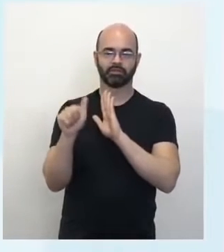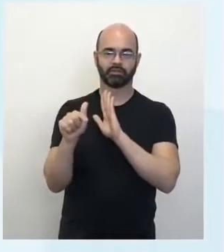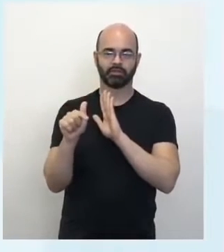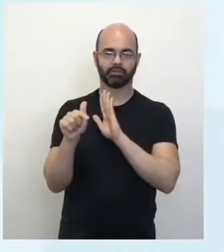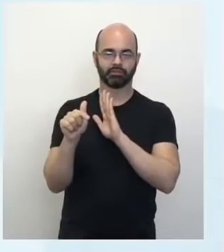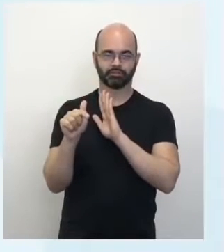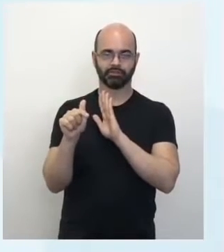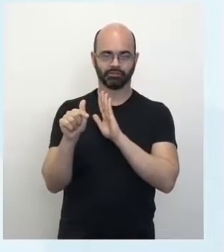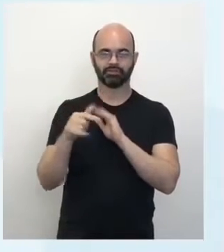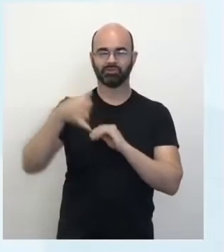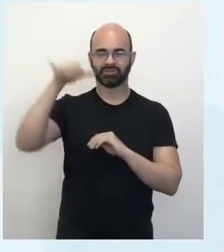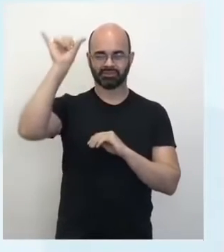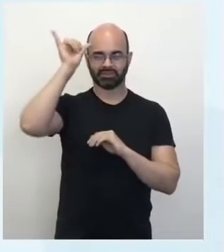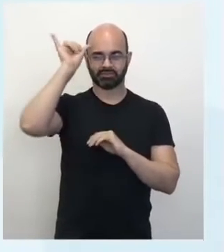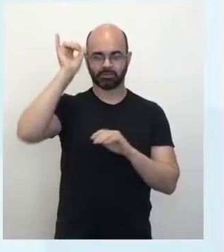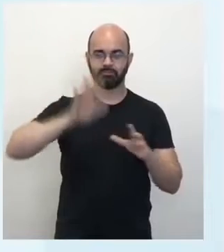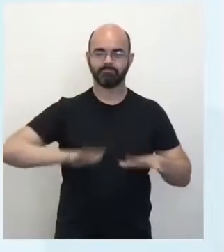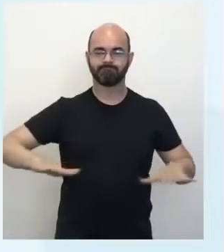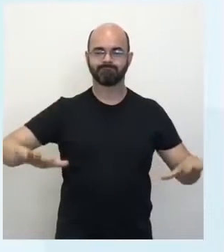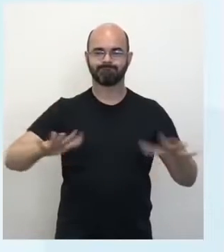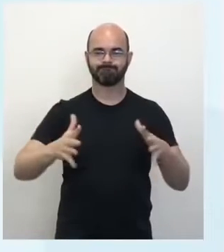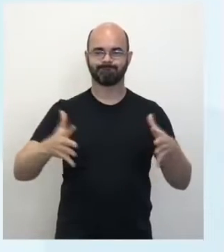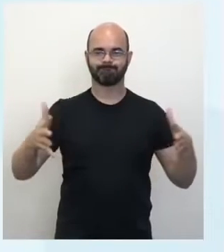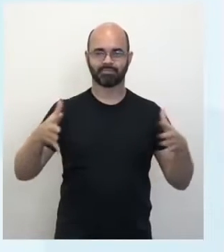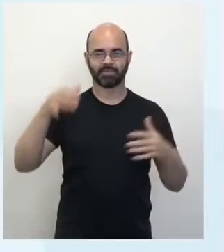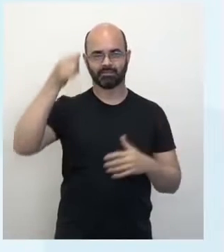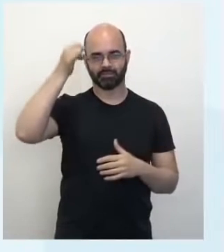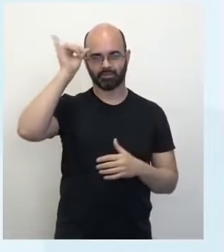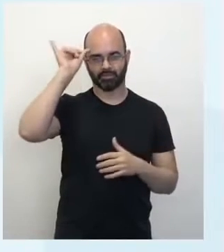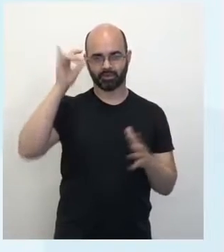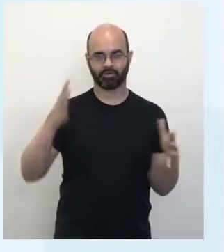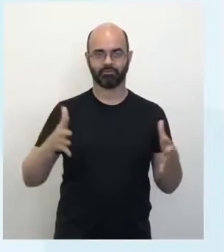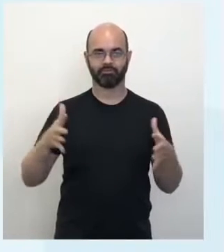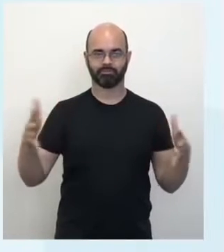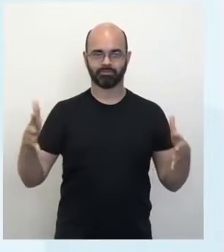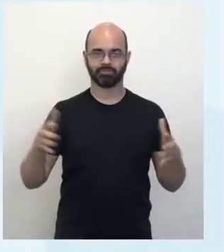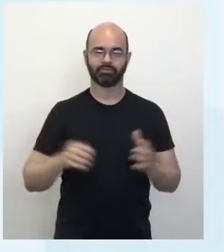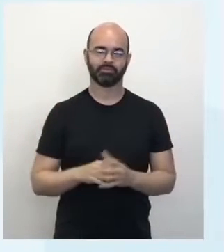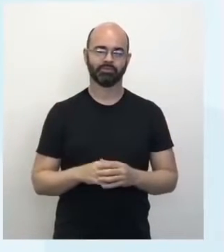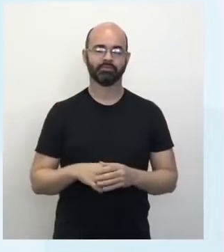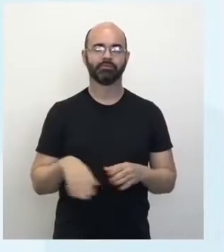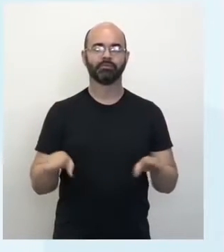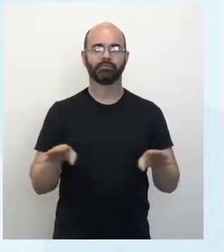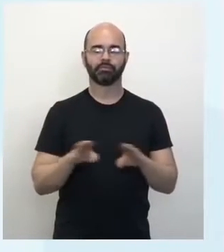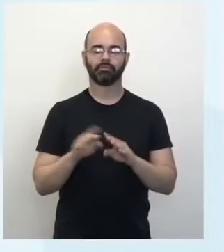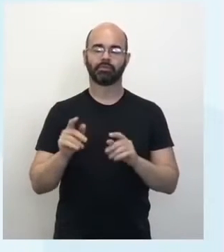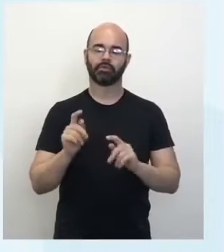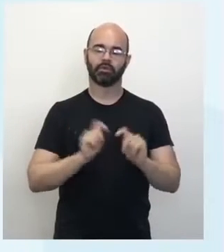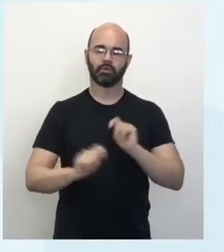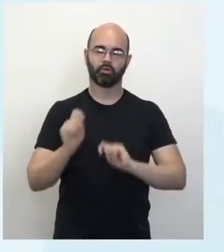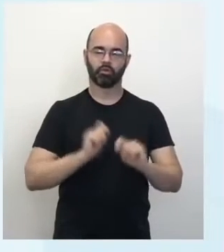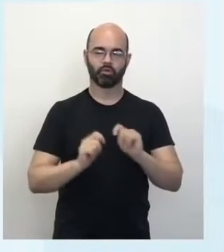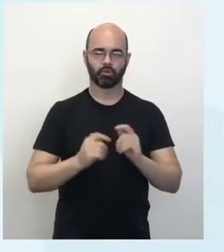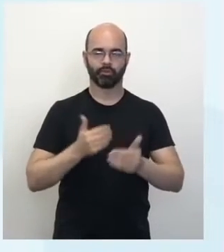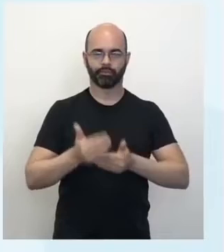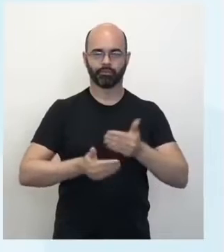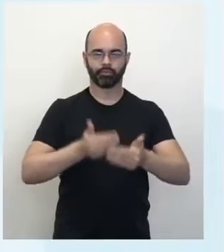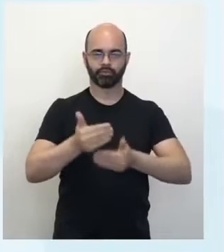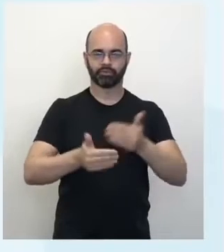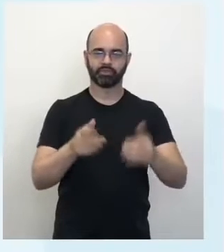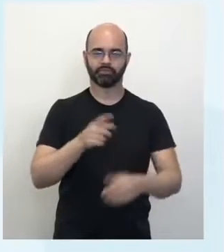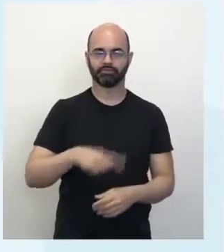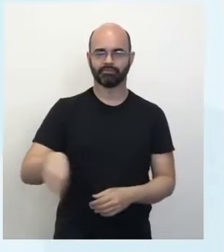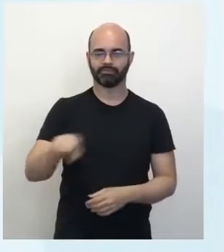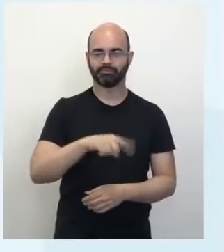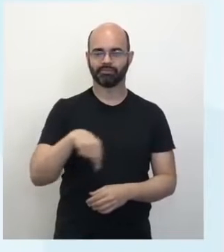aí da pecuária extensiva, né? A pecuária extensiva aí junto com o processo econômico, dos ciclos econômicos que